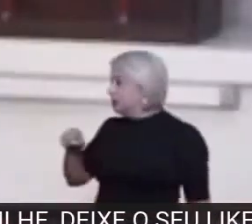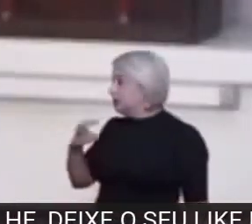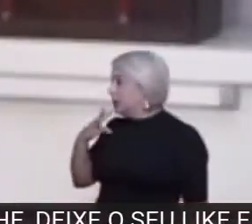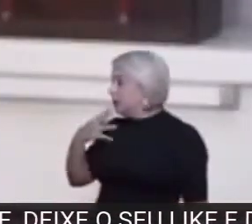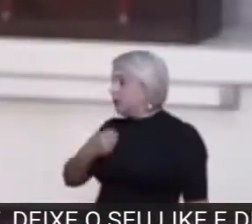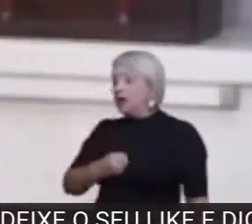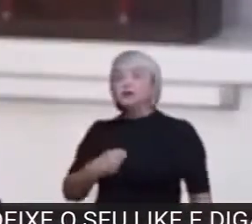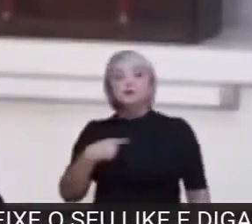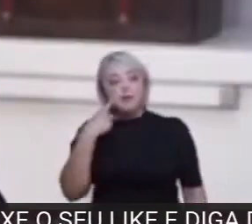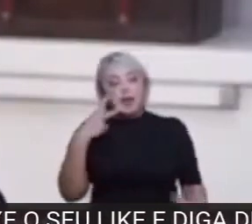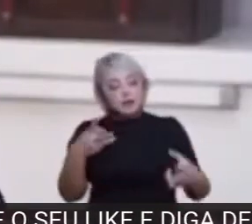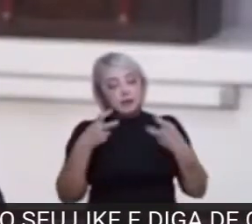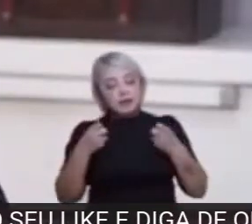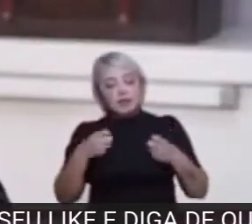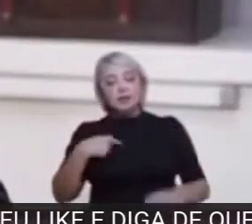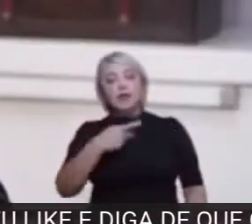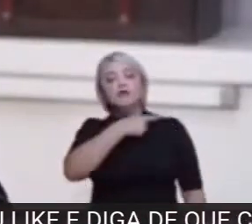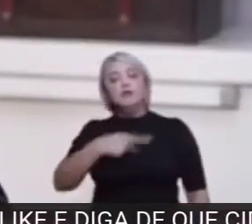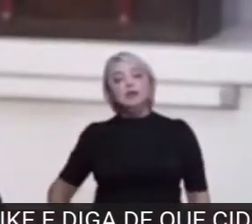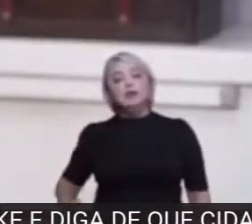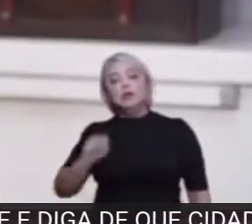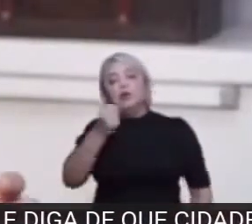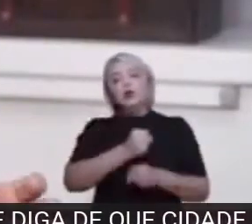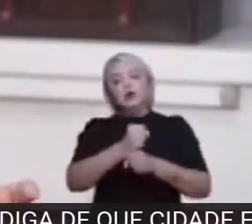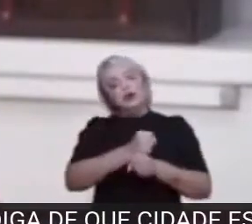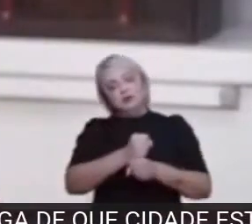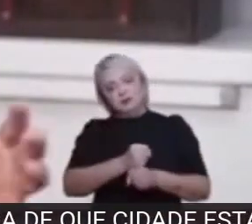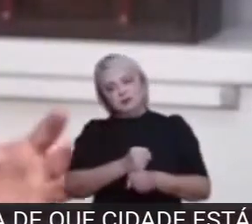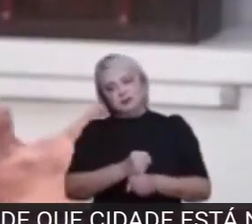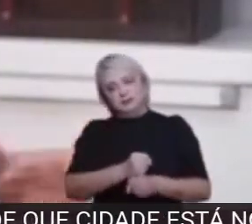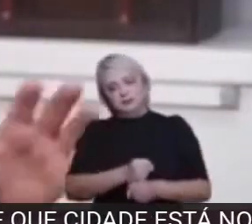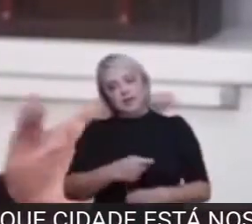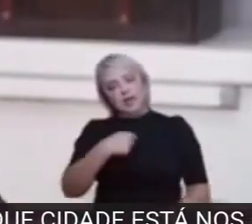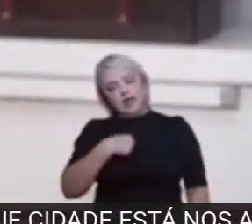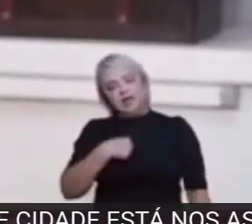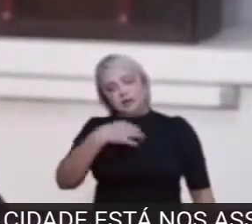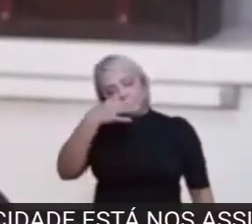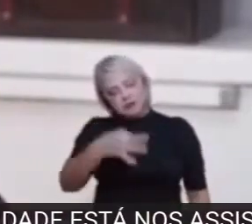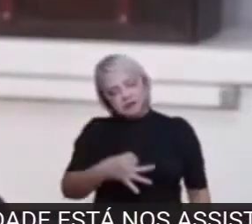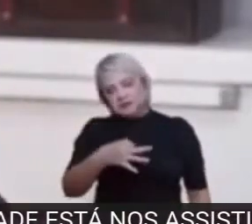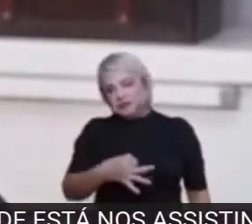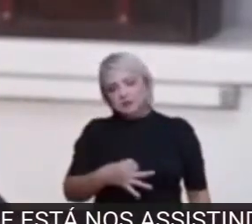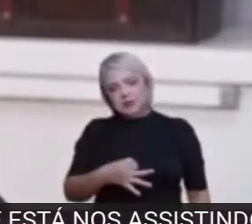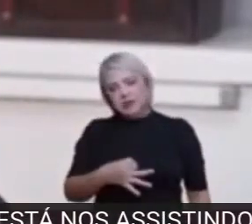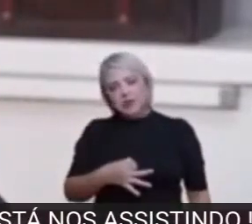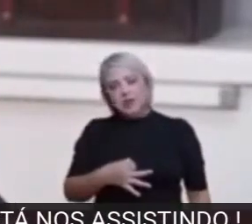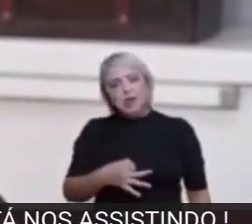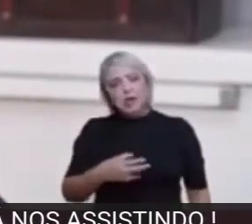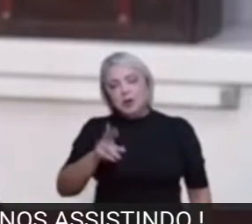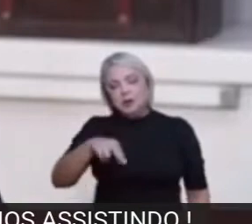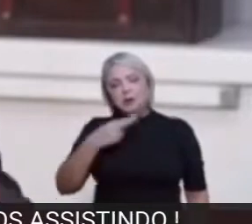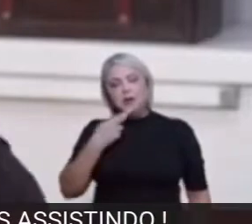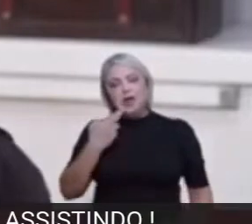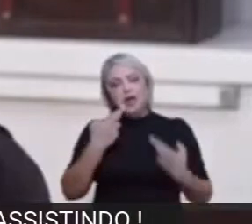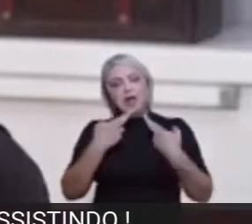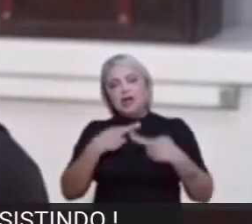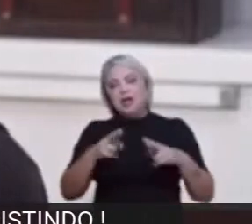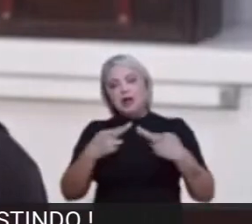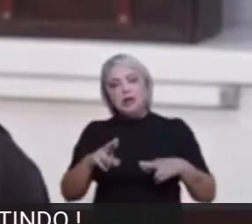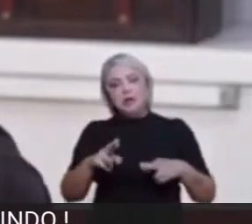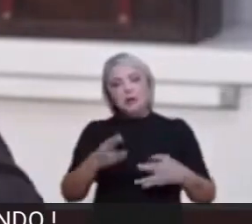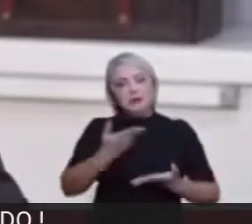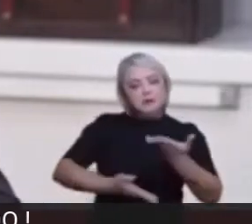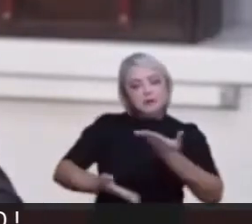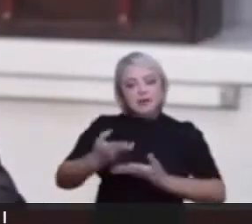fui presidente 8 anos, Paulinho, e eu, sinceramente, não tenho queixa da minha relação com os militares.